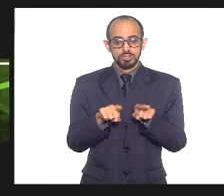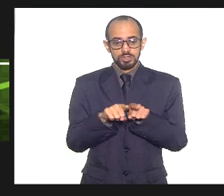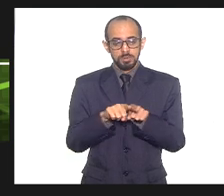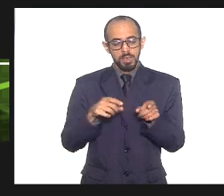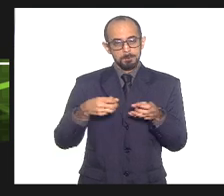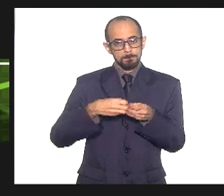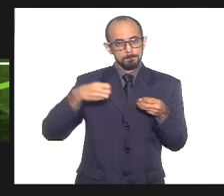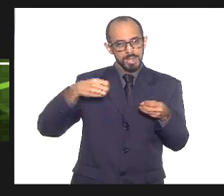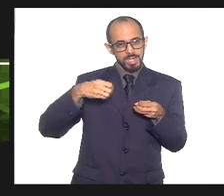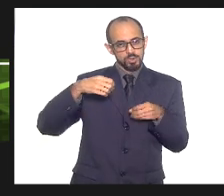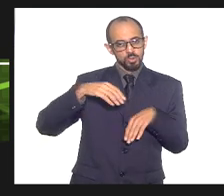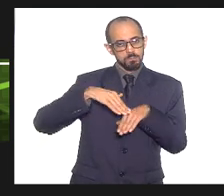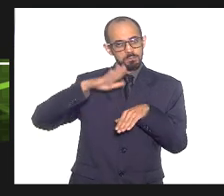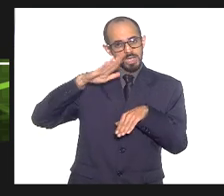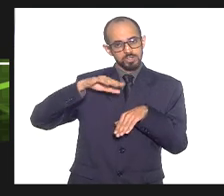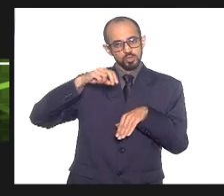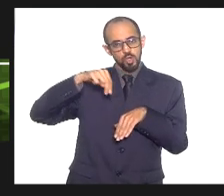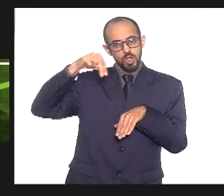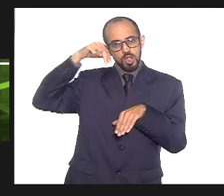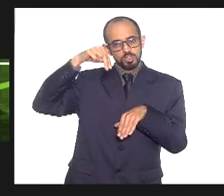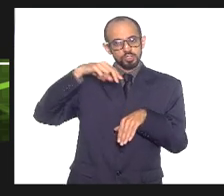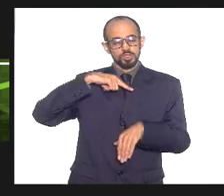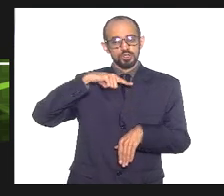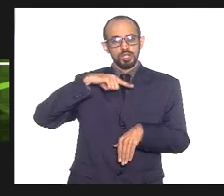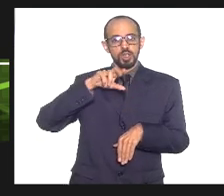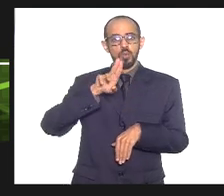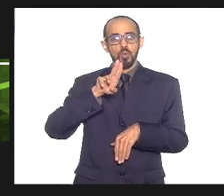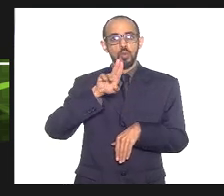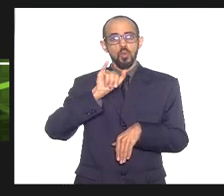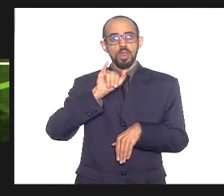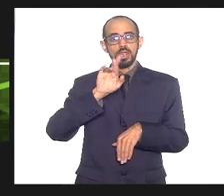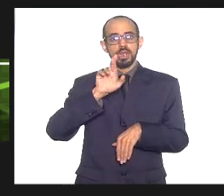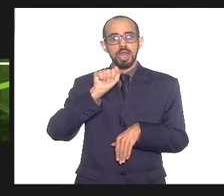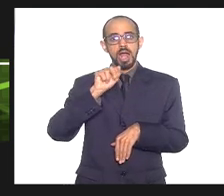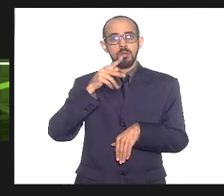ao norte, operado pela Petrobras, o bloco de Uirapuru.